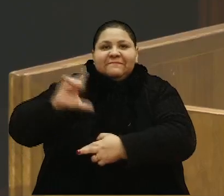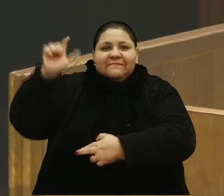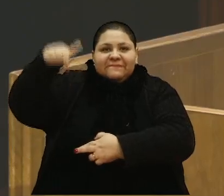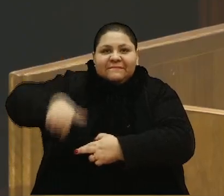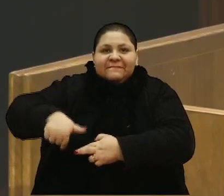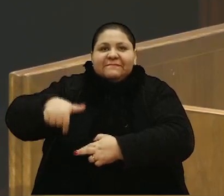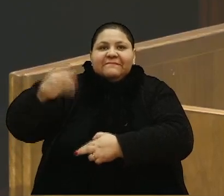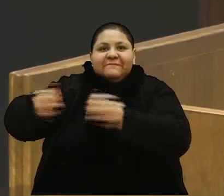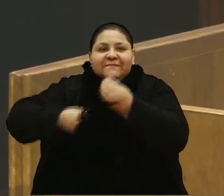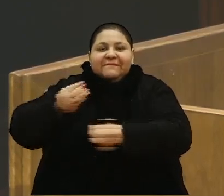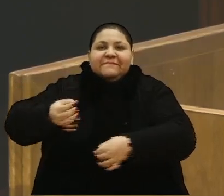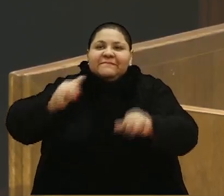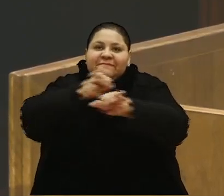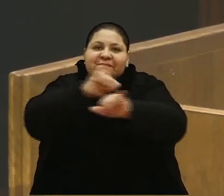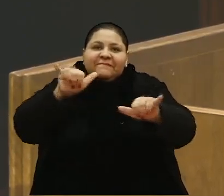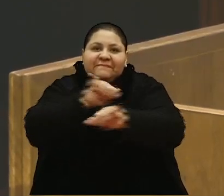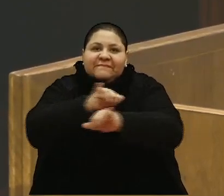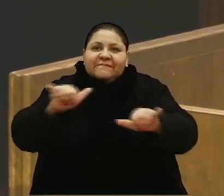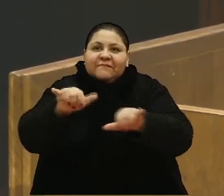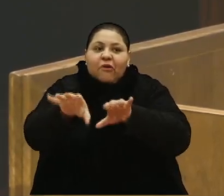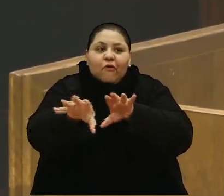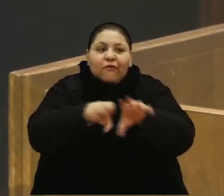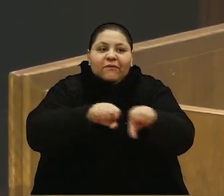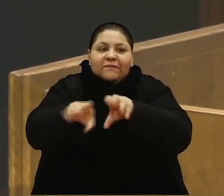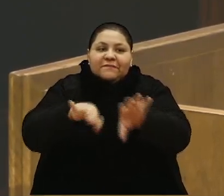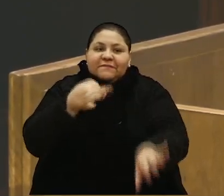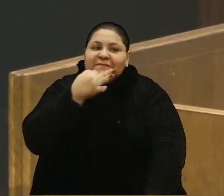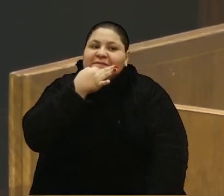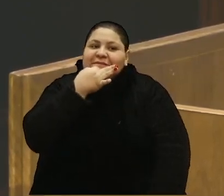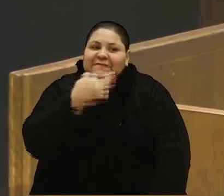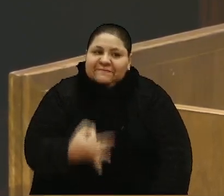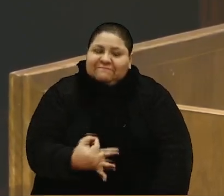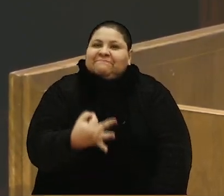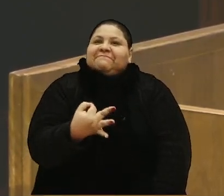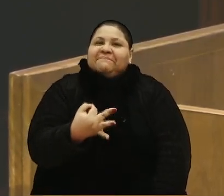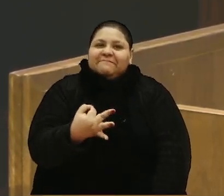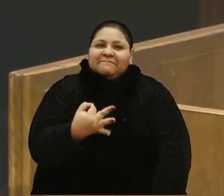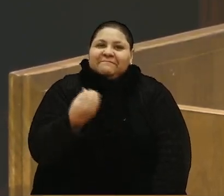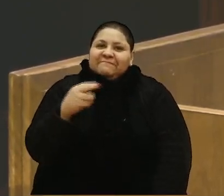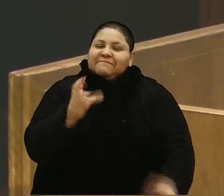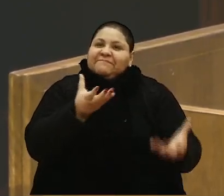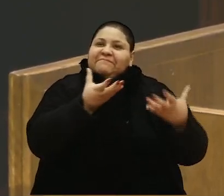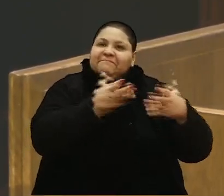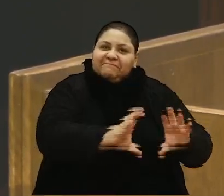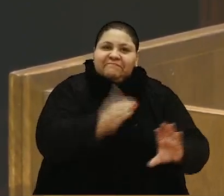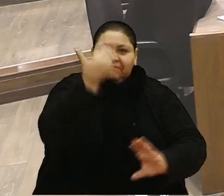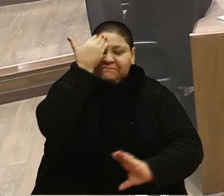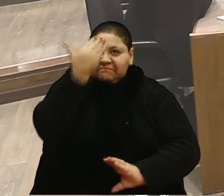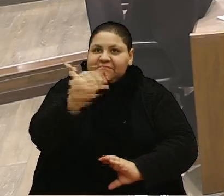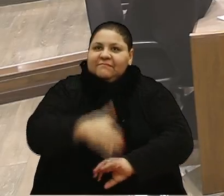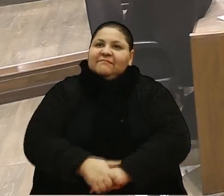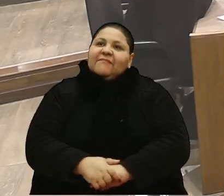enquanto informadores, formadores de opinião, quanto base ou oposição. Obrigado. Obrigada,